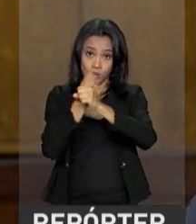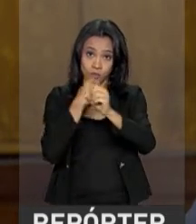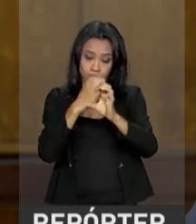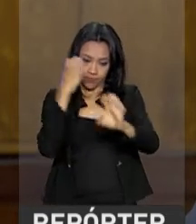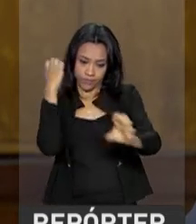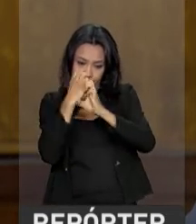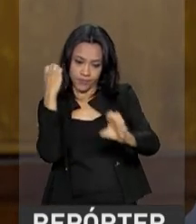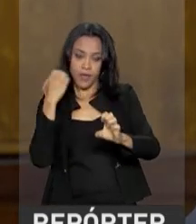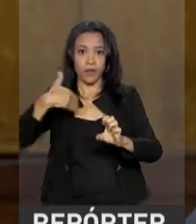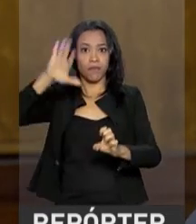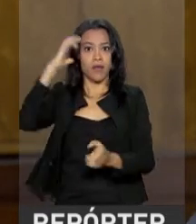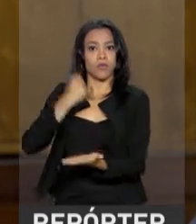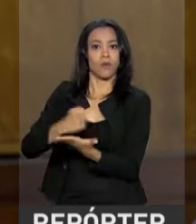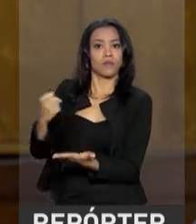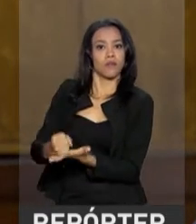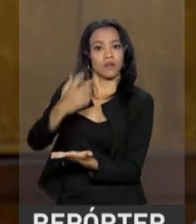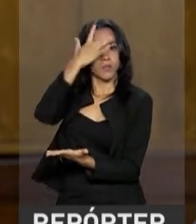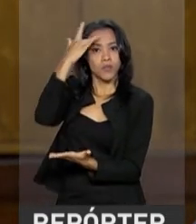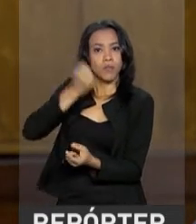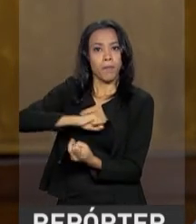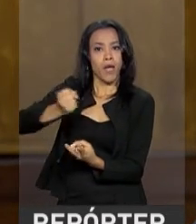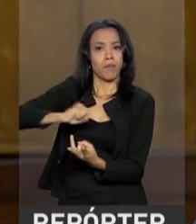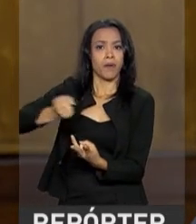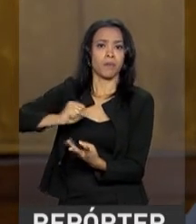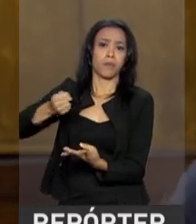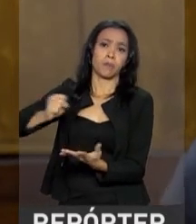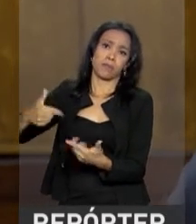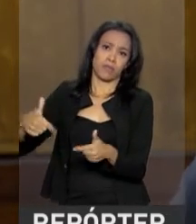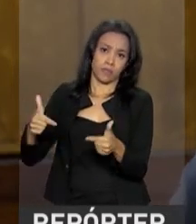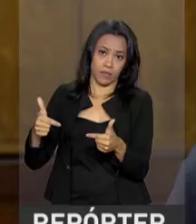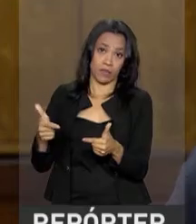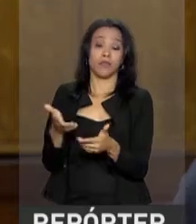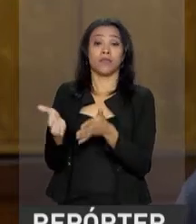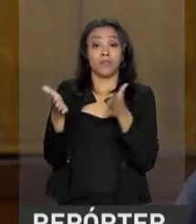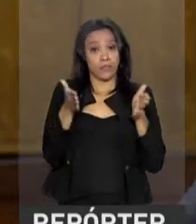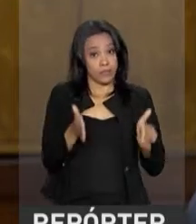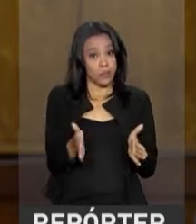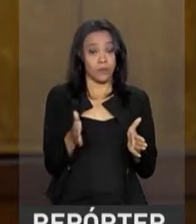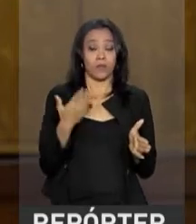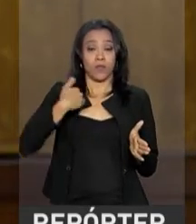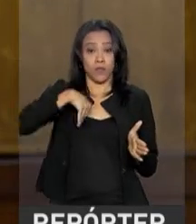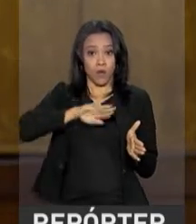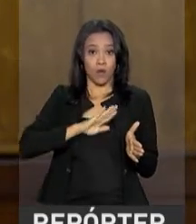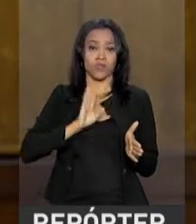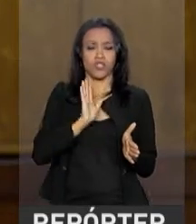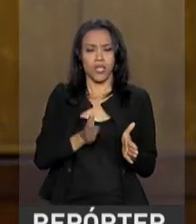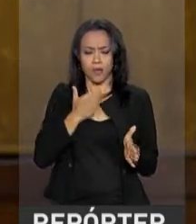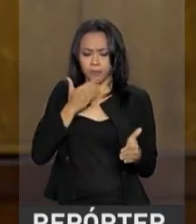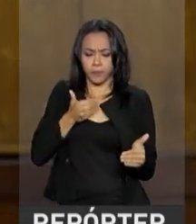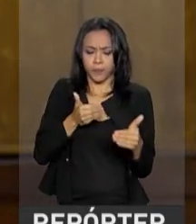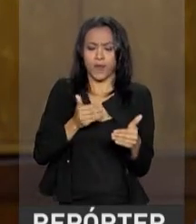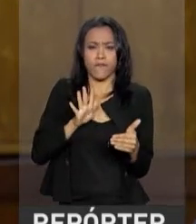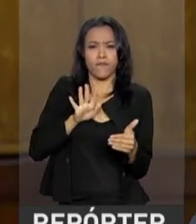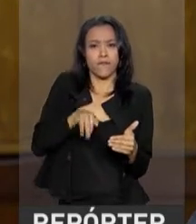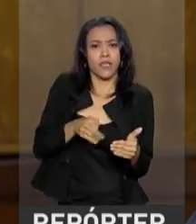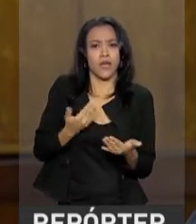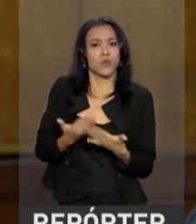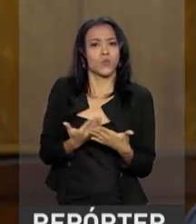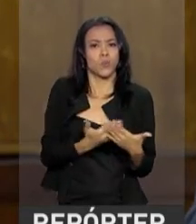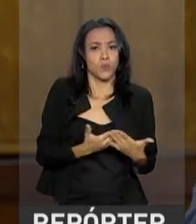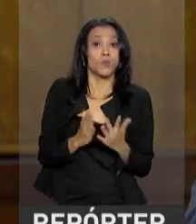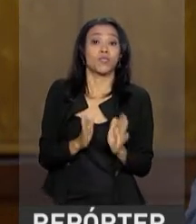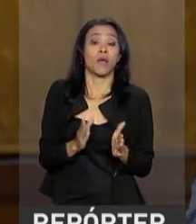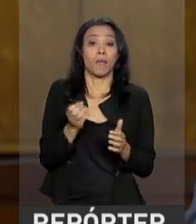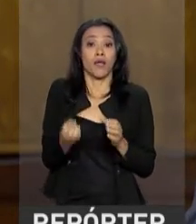emprega no nosso país então nós estamos agora lançando praticamente estamos finalizando estudos para lançar